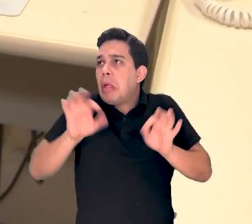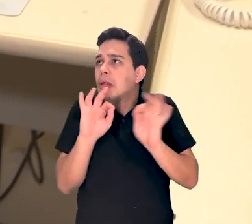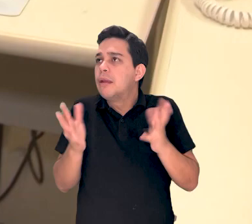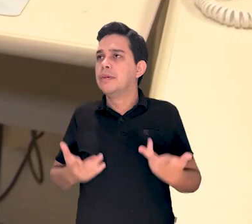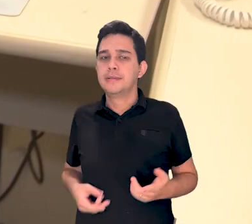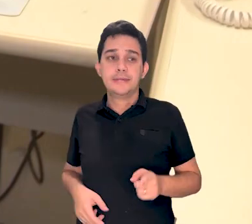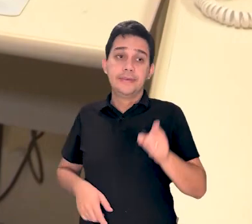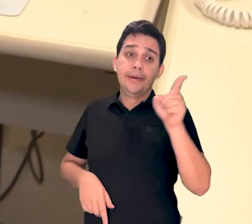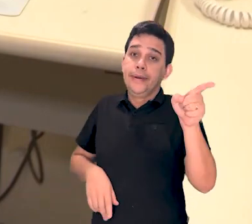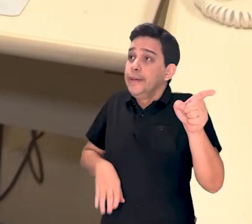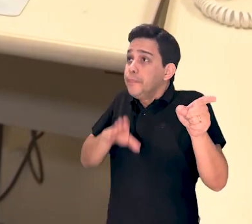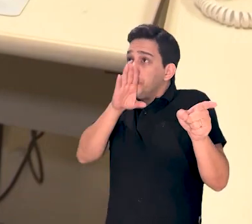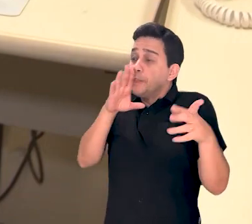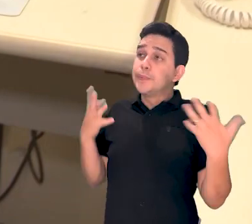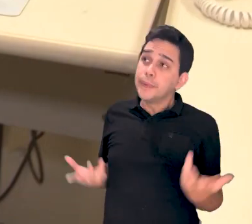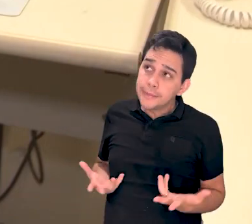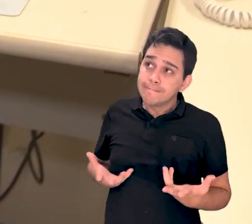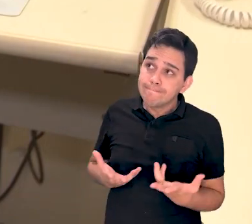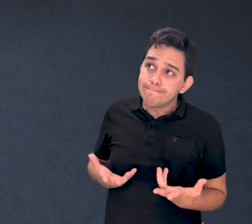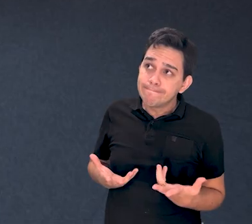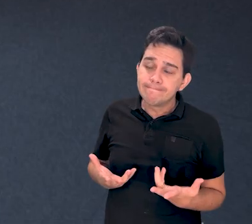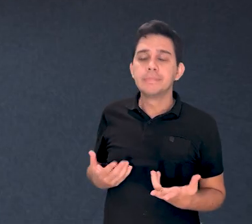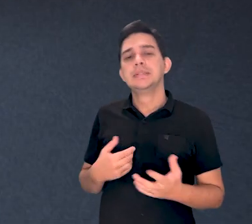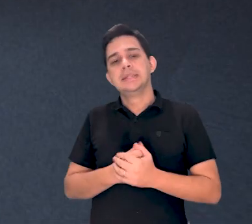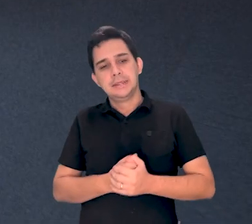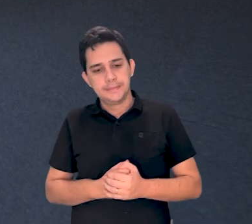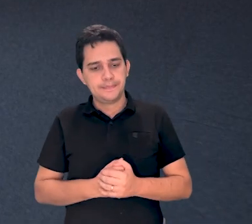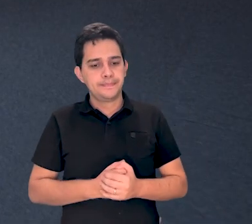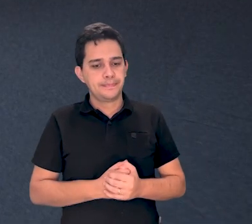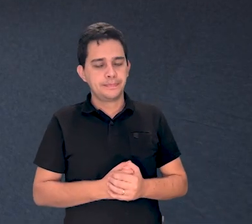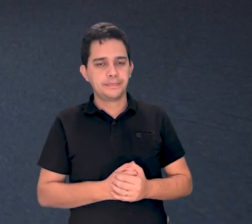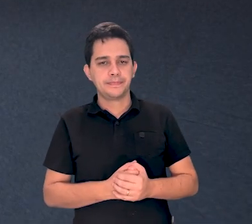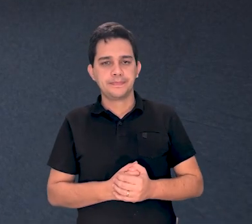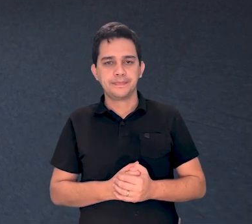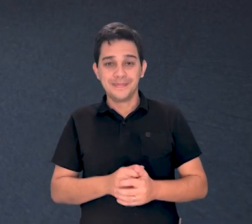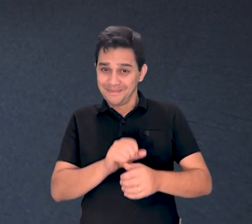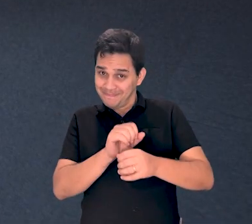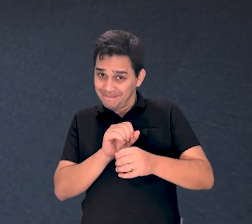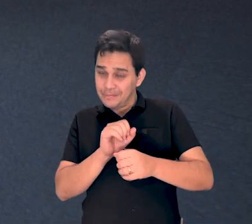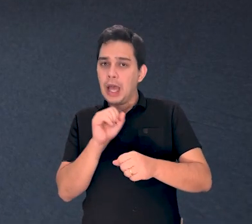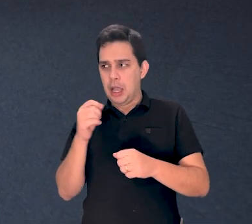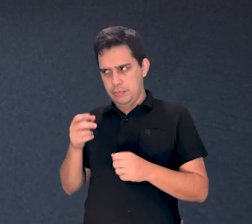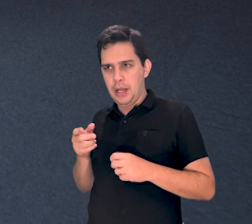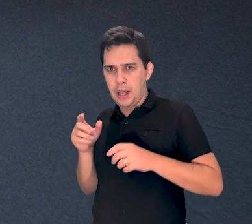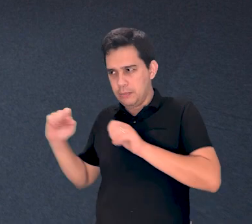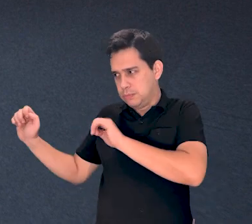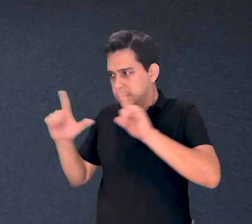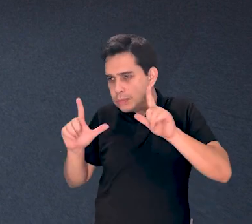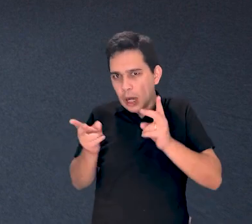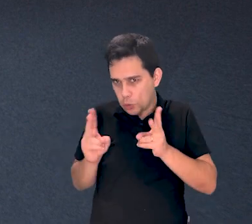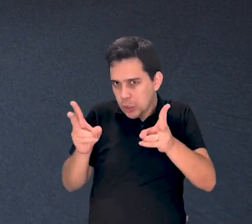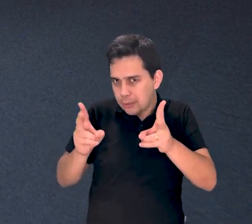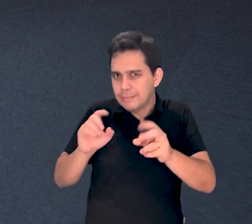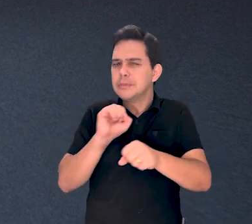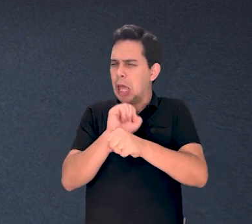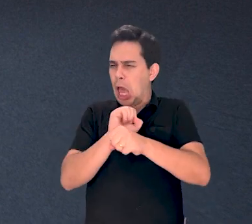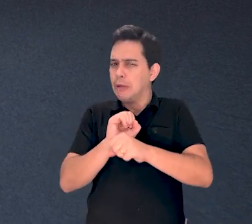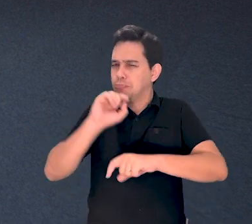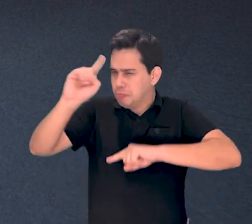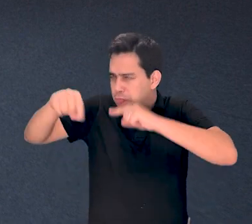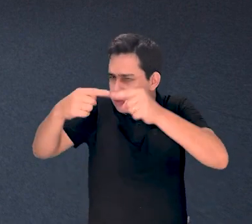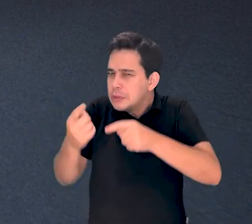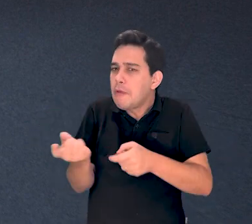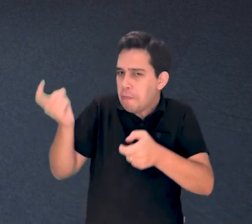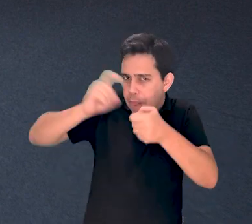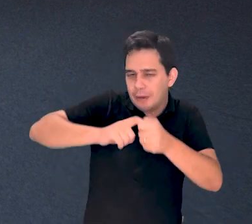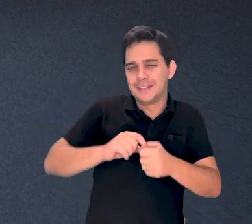apresentam fazer essa avaliação bom e nós vamos exibir a continuação dessa matéria depois do intervalo